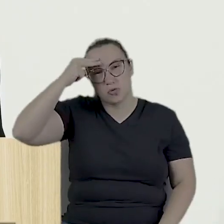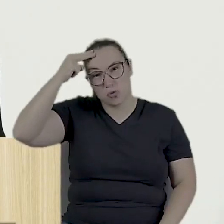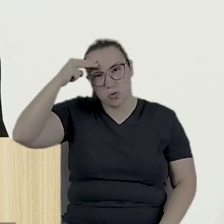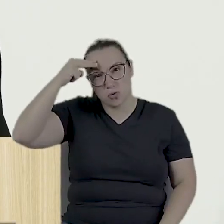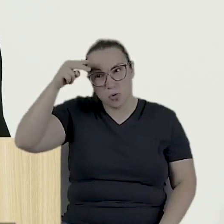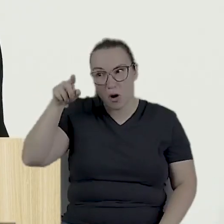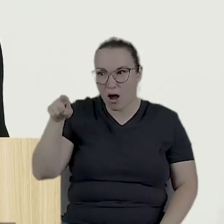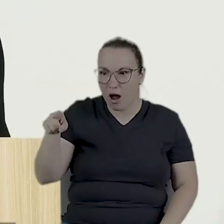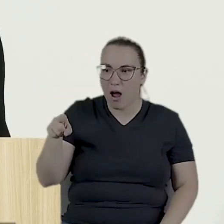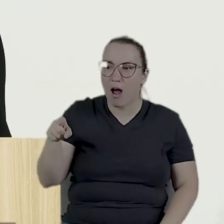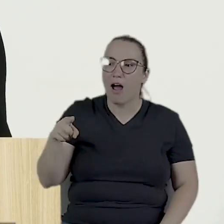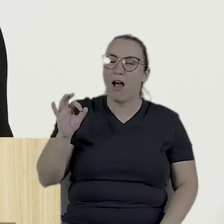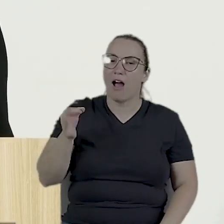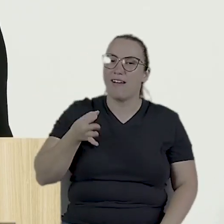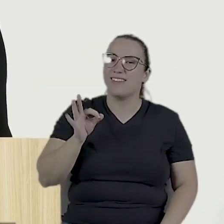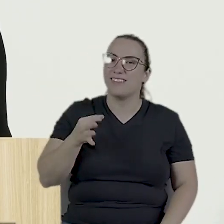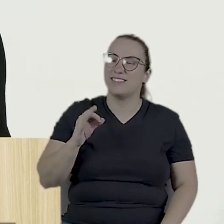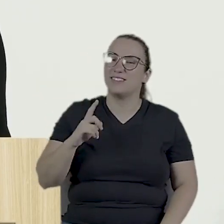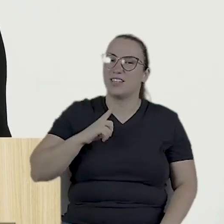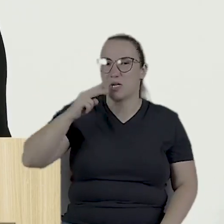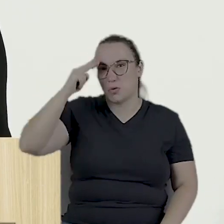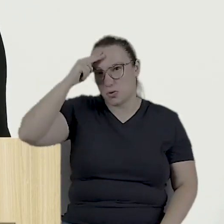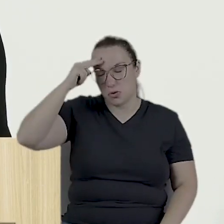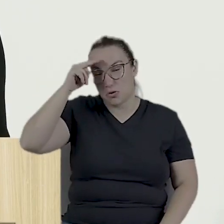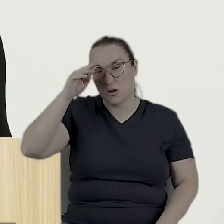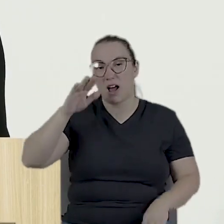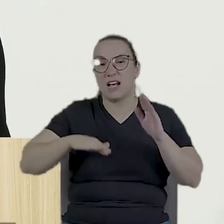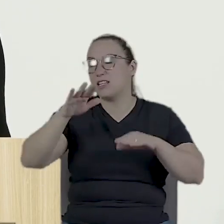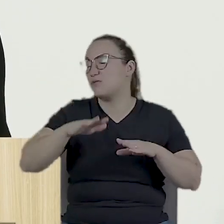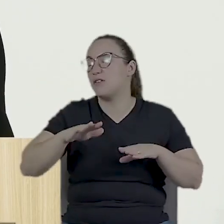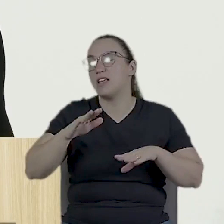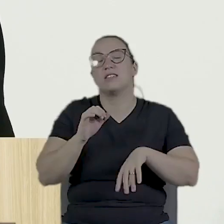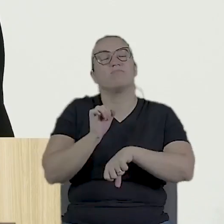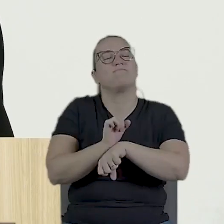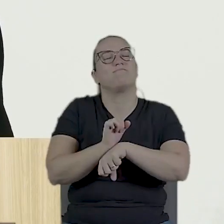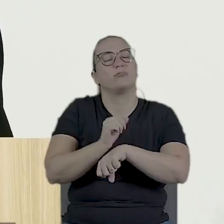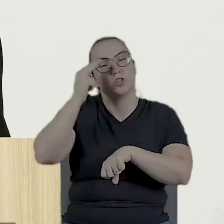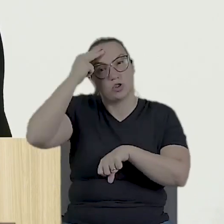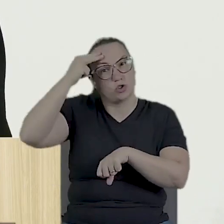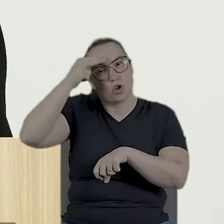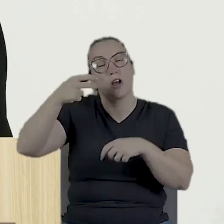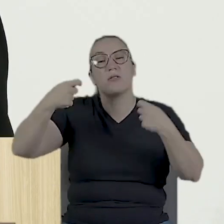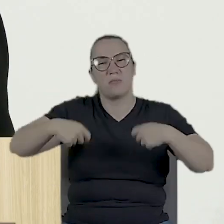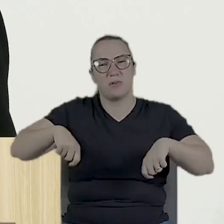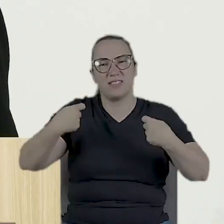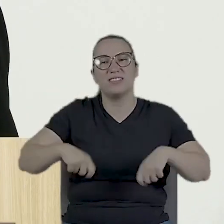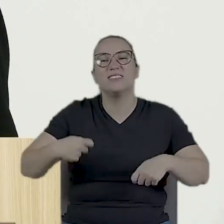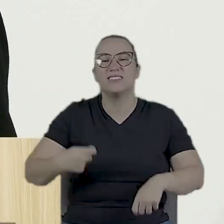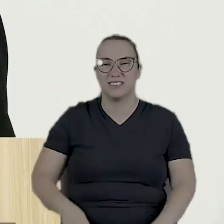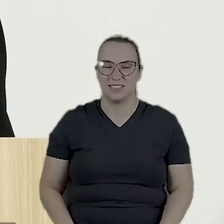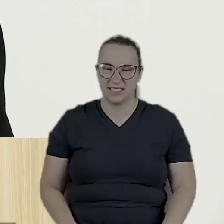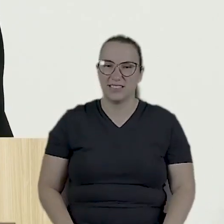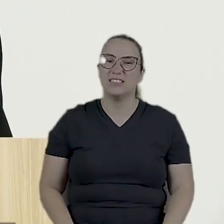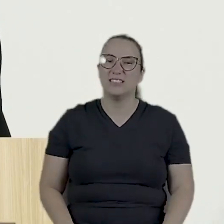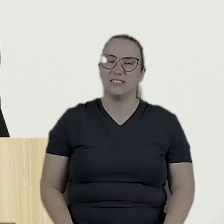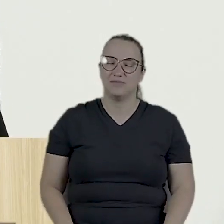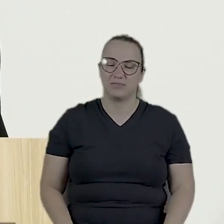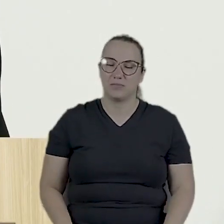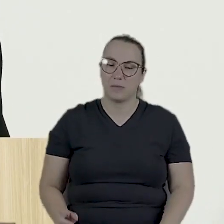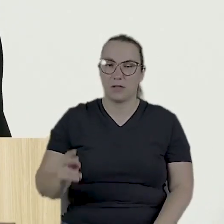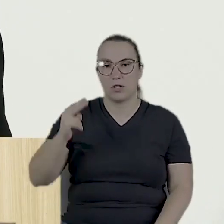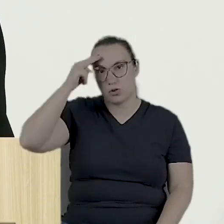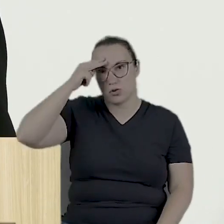porque a gente não para pensar que a gente tem que sonhar. E sonhando, a gente se torna